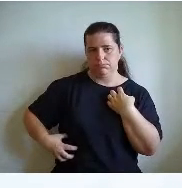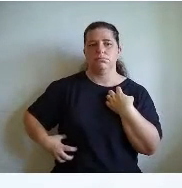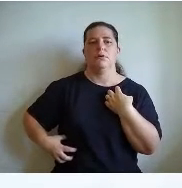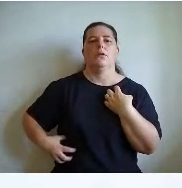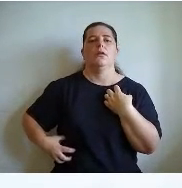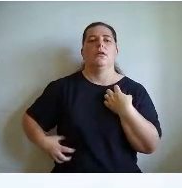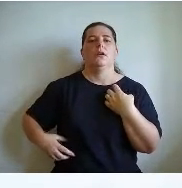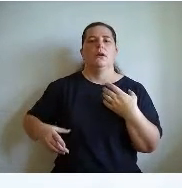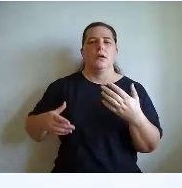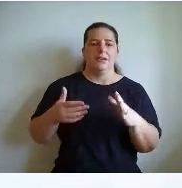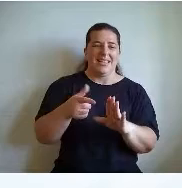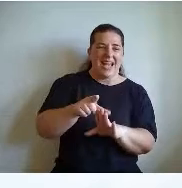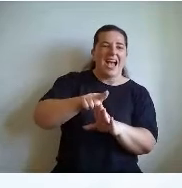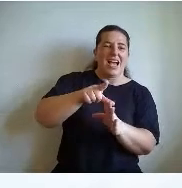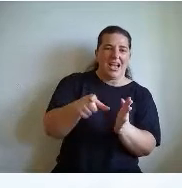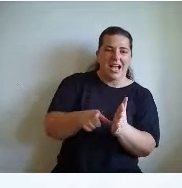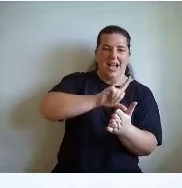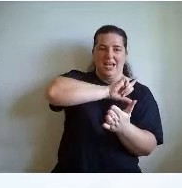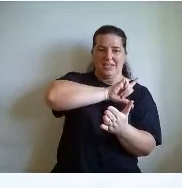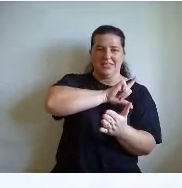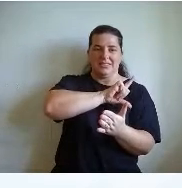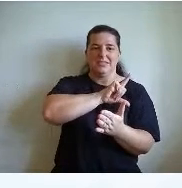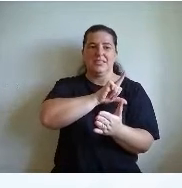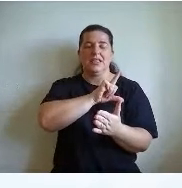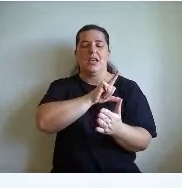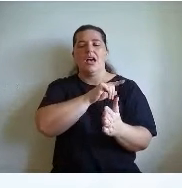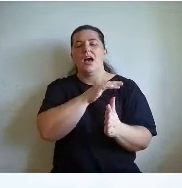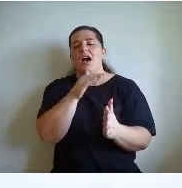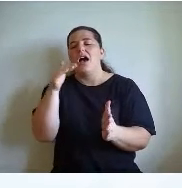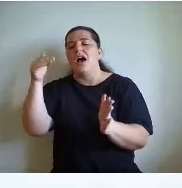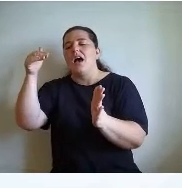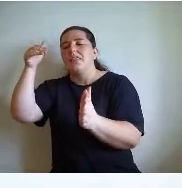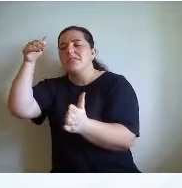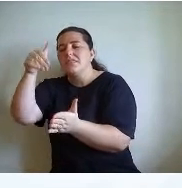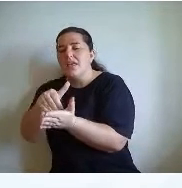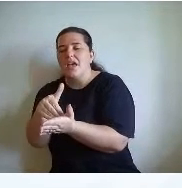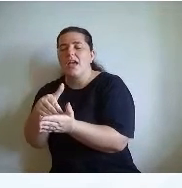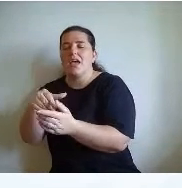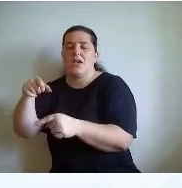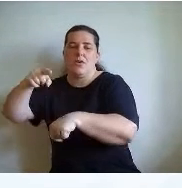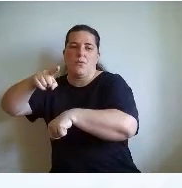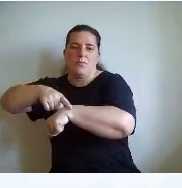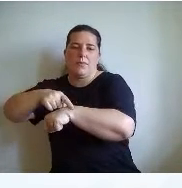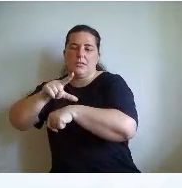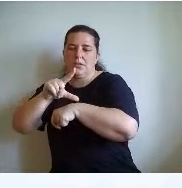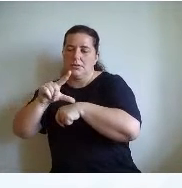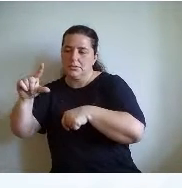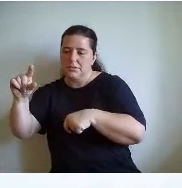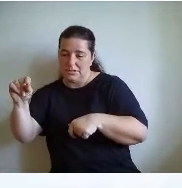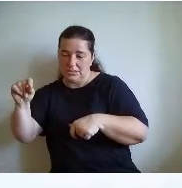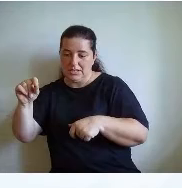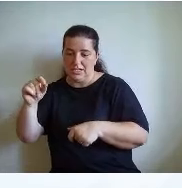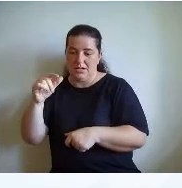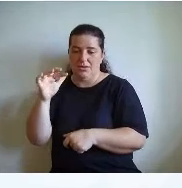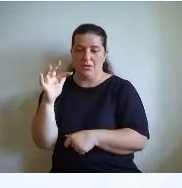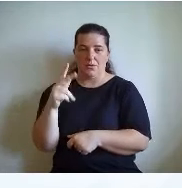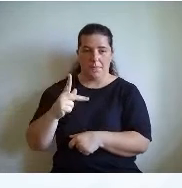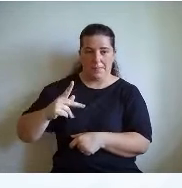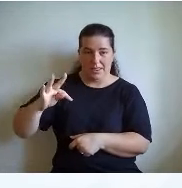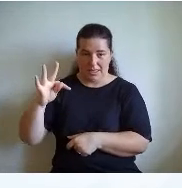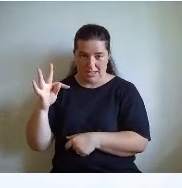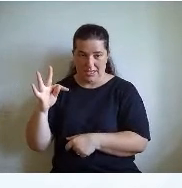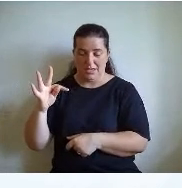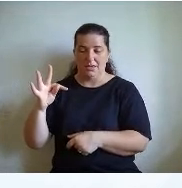saída né, do partido, da liderança do governo, nós tínhamos um modelo